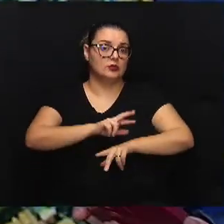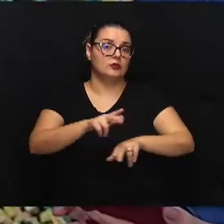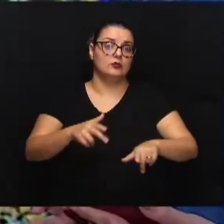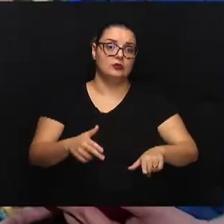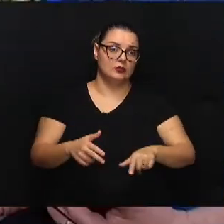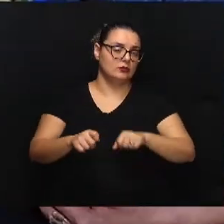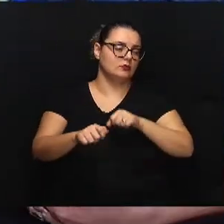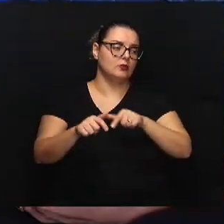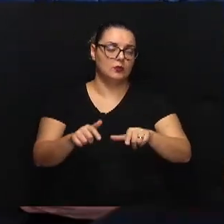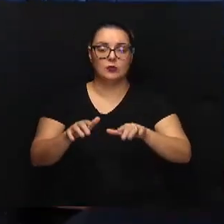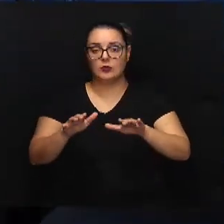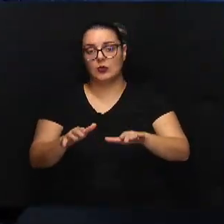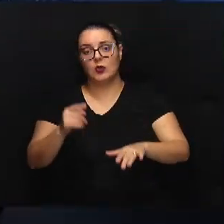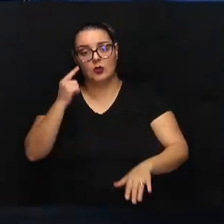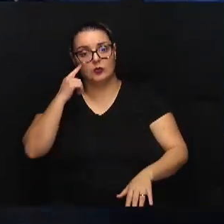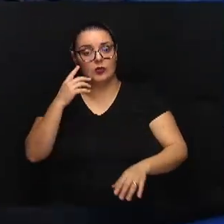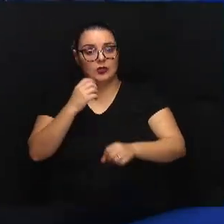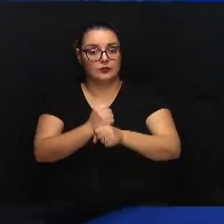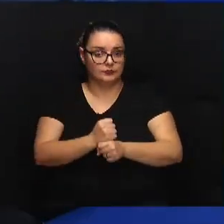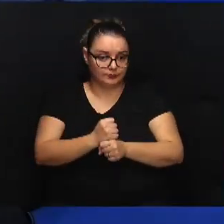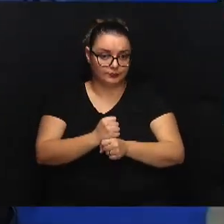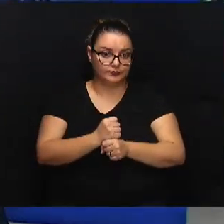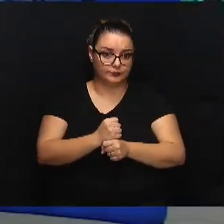formações, mas de forma geral é sempre